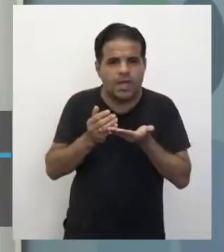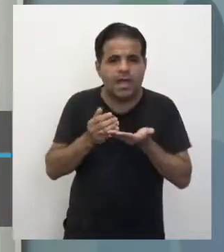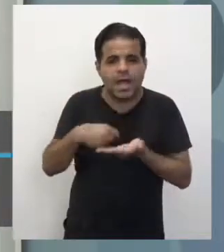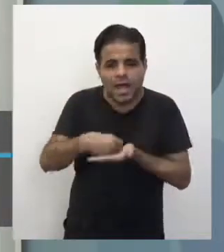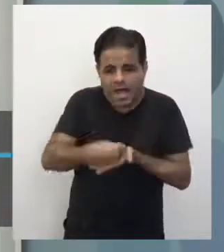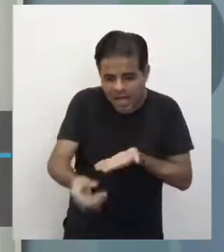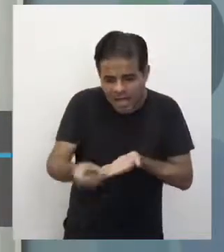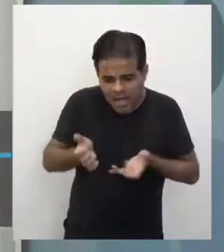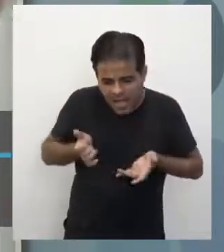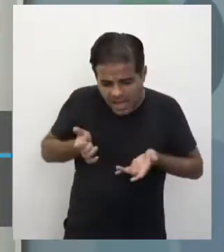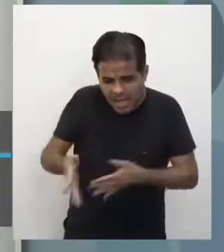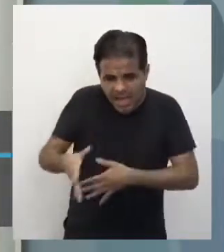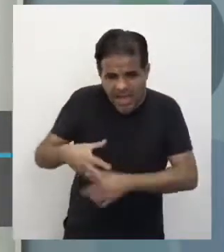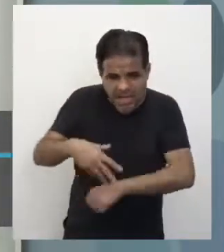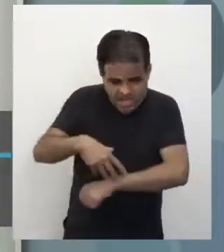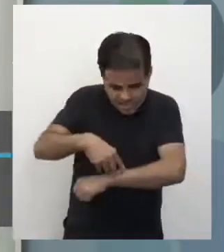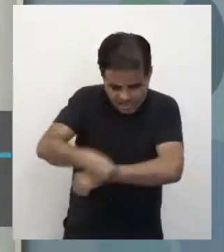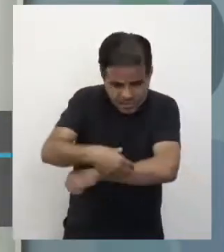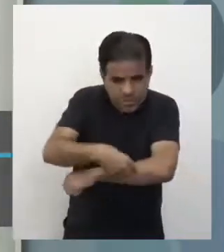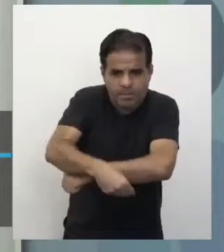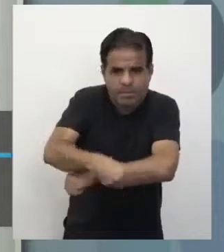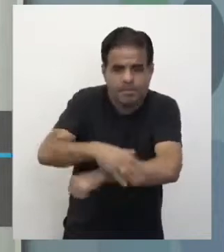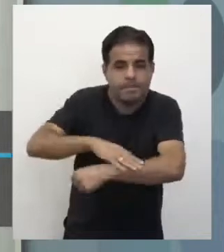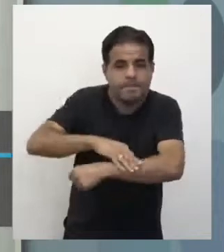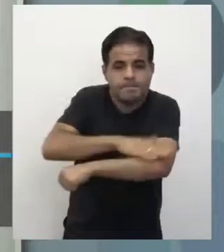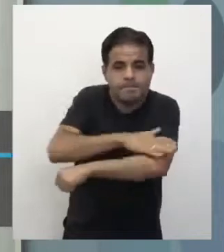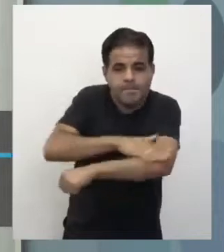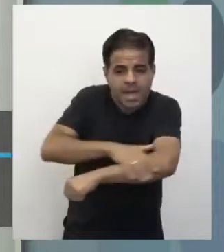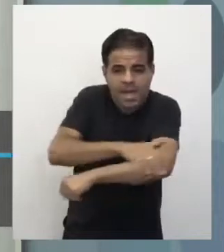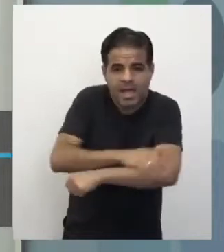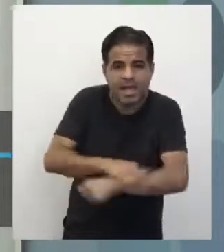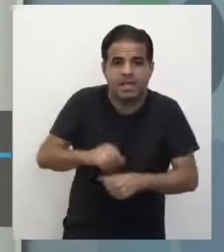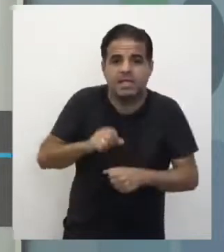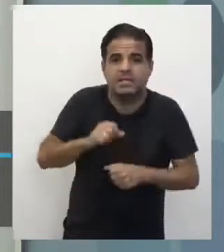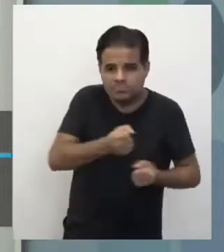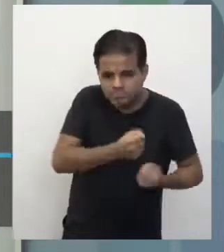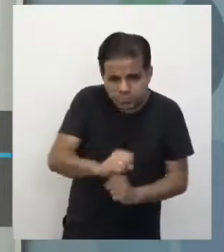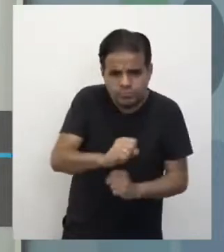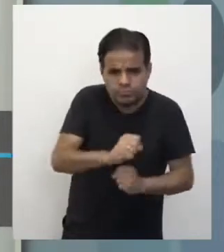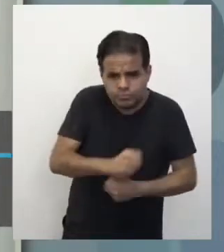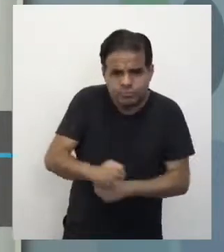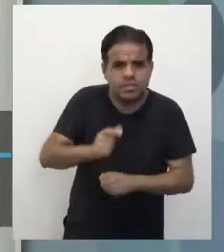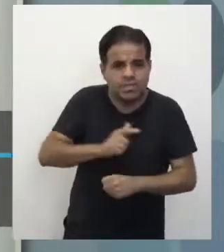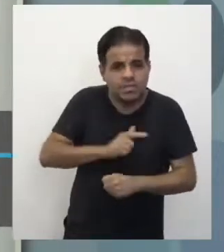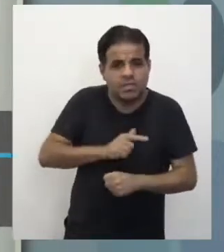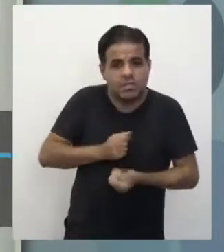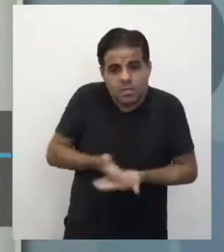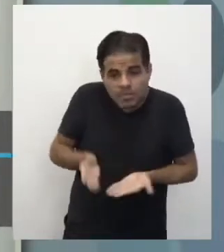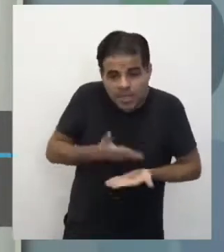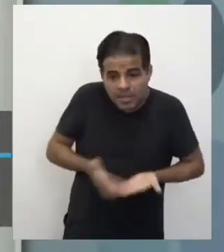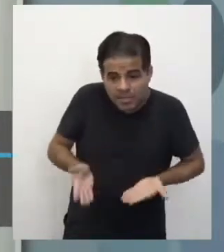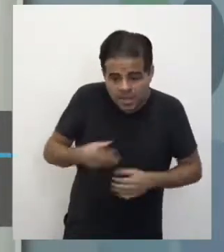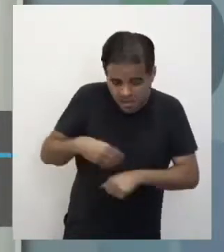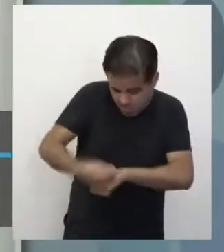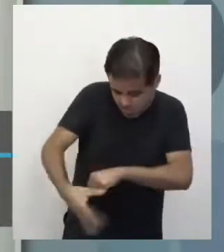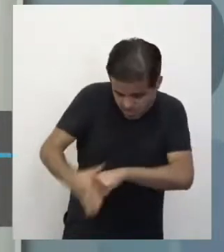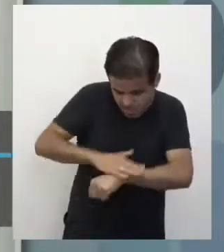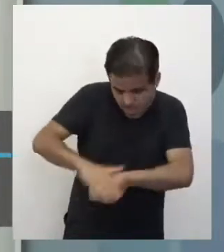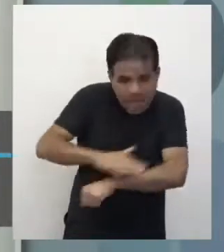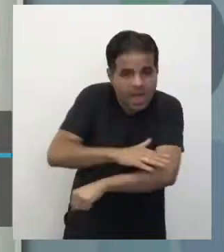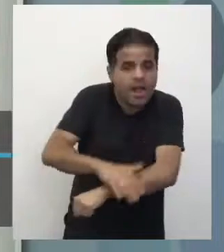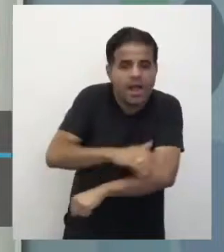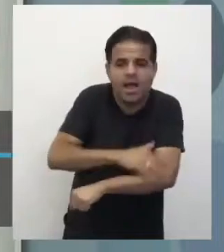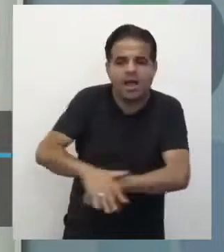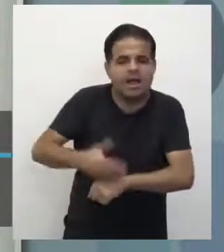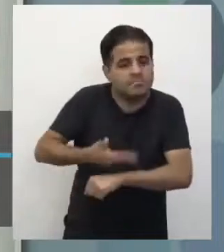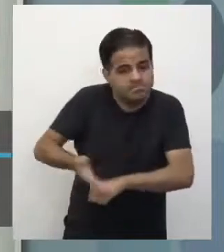Se você vedar a tua casa, lacrar a tua casa, ainda assim vai ter poeira lá. Por quê? Porque a gente está perdendo pele o tempo inteiro.